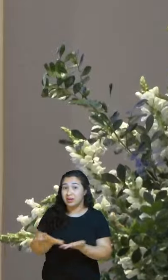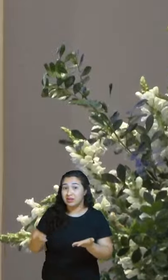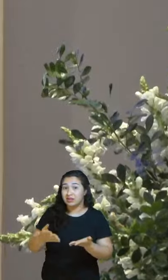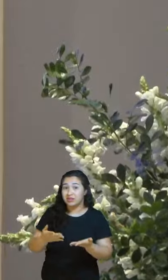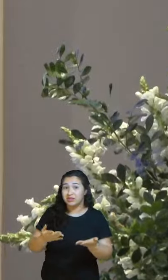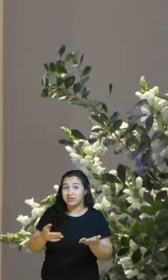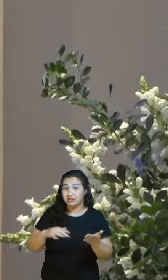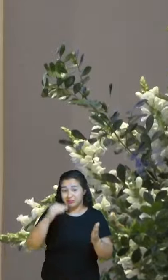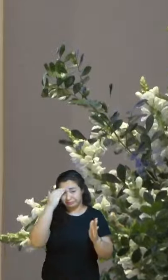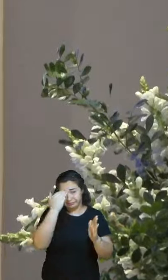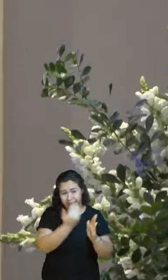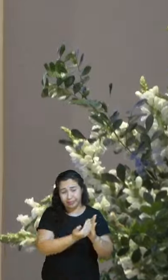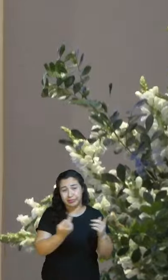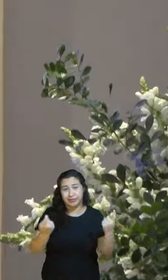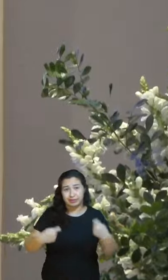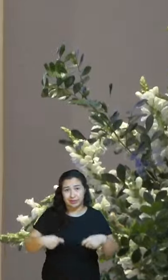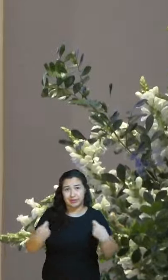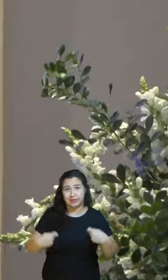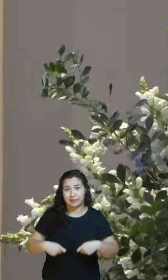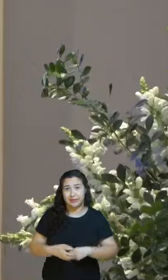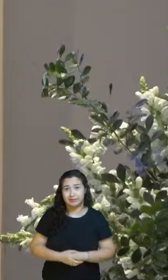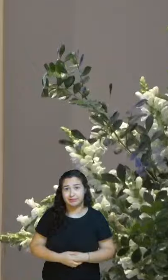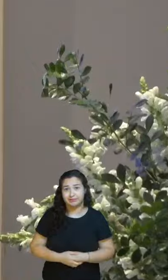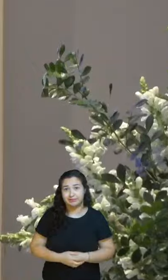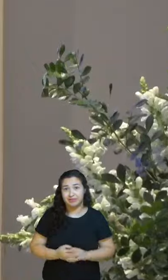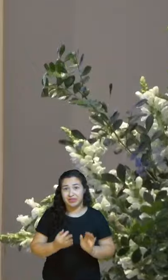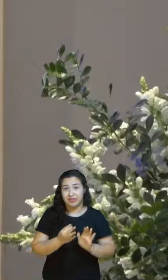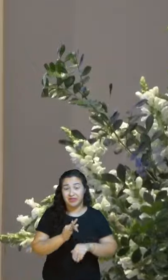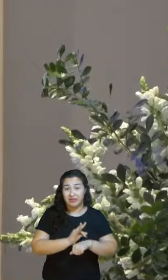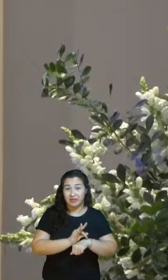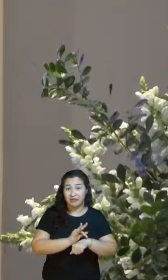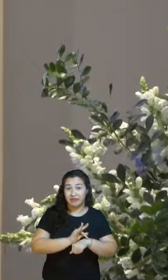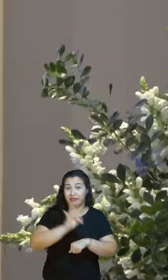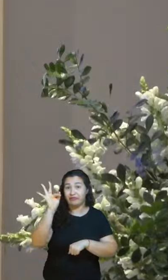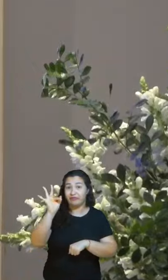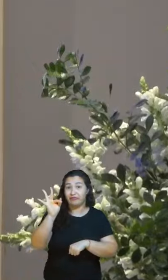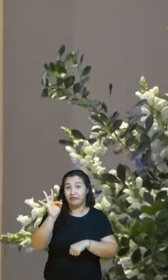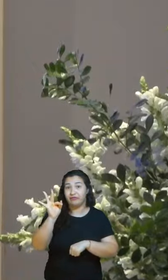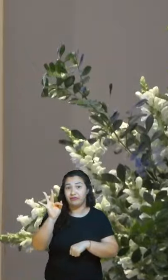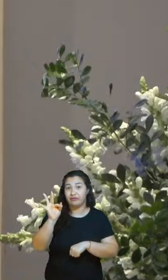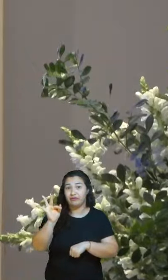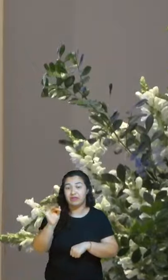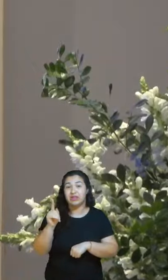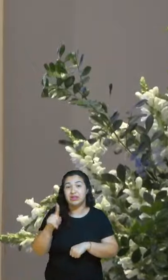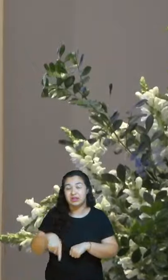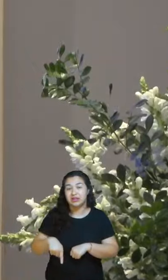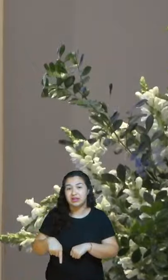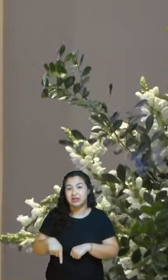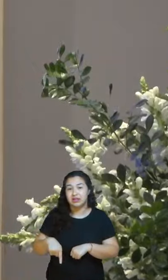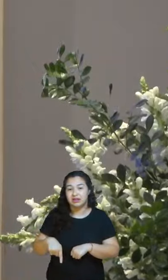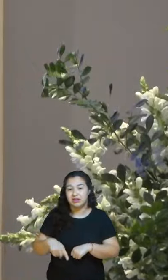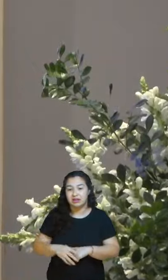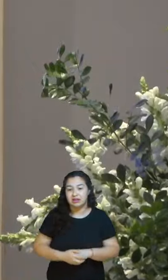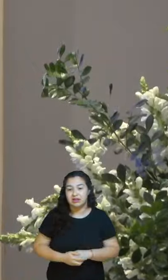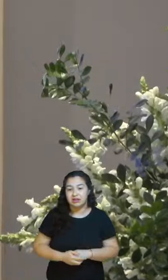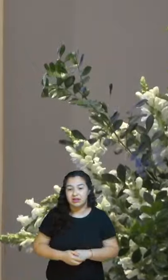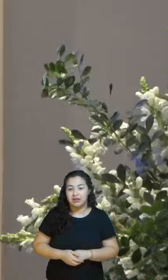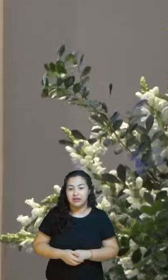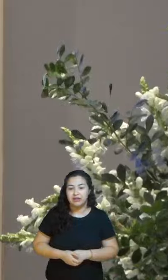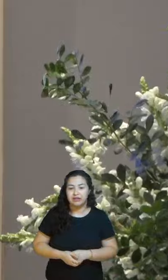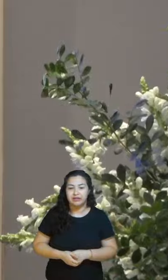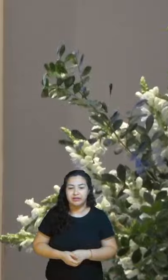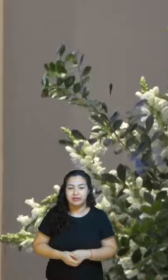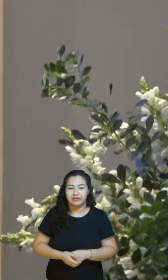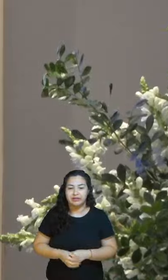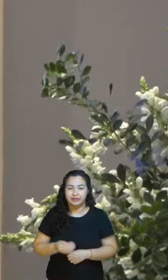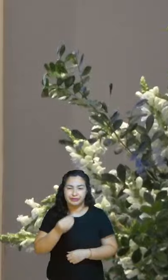numa uma uma um federalismo Como disse o ministro tema de de capenga a gente não